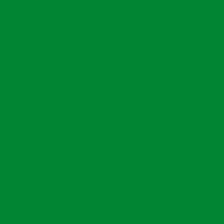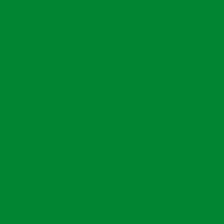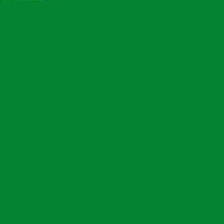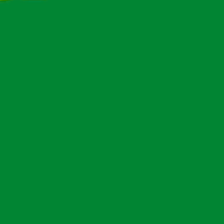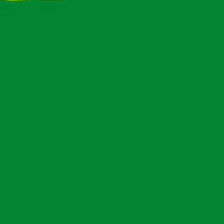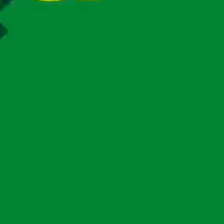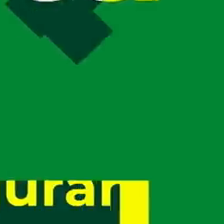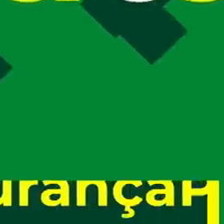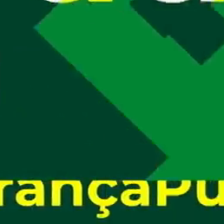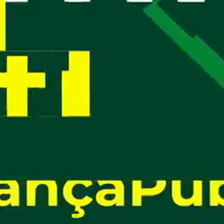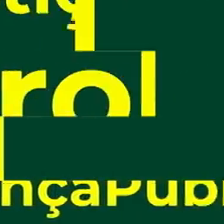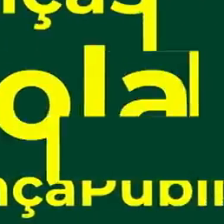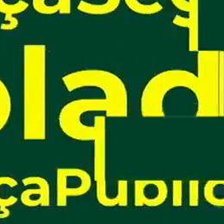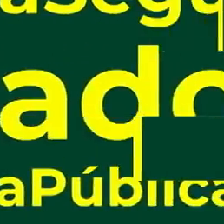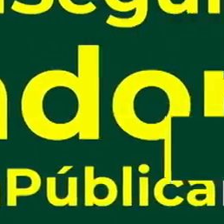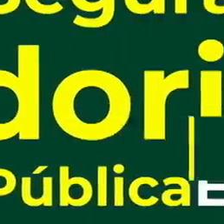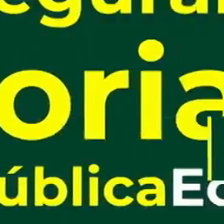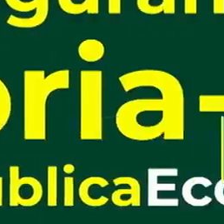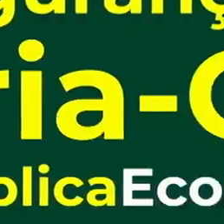E aí